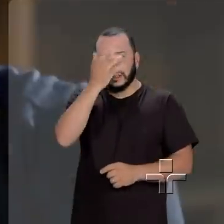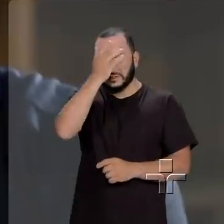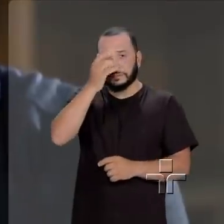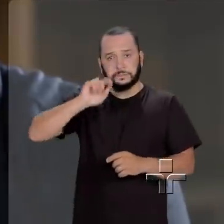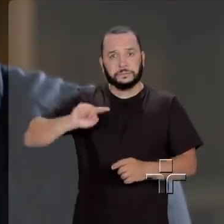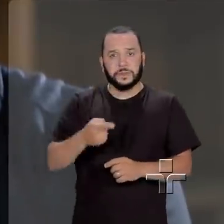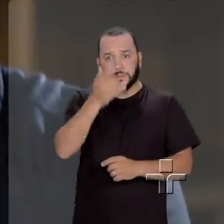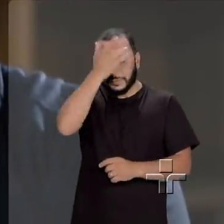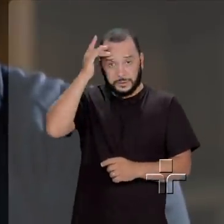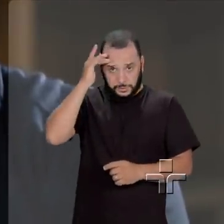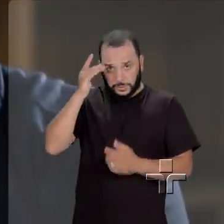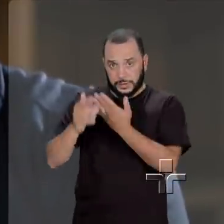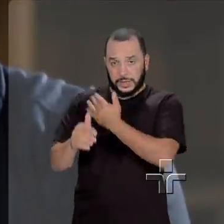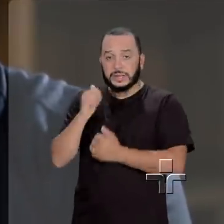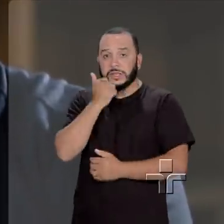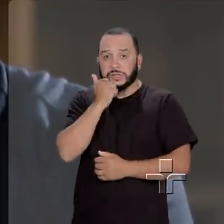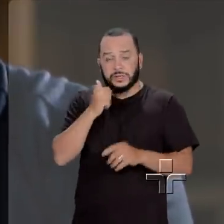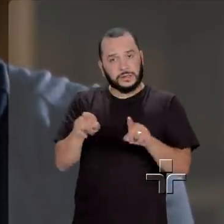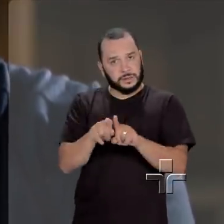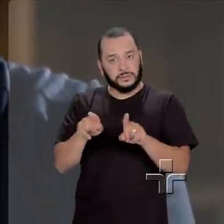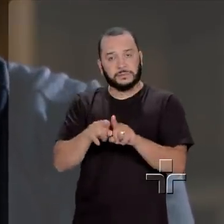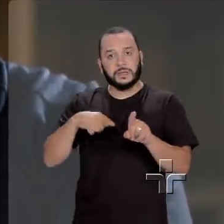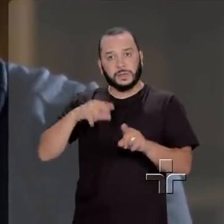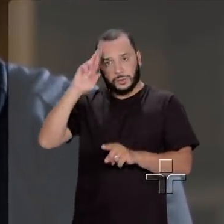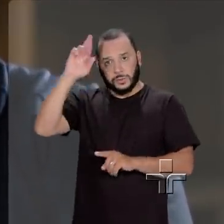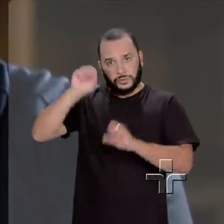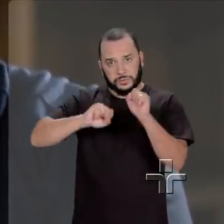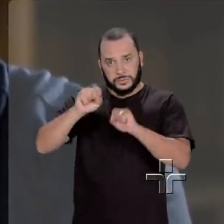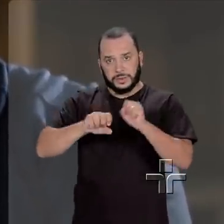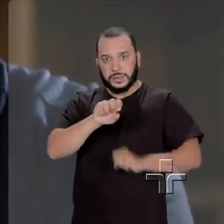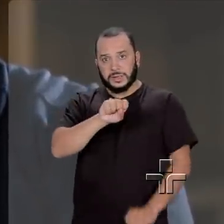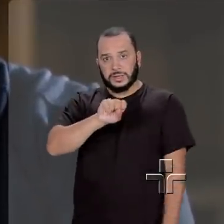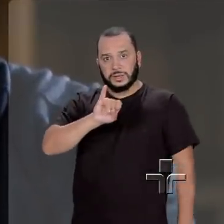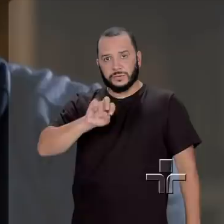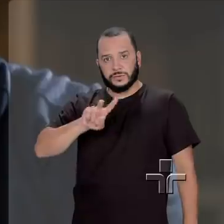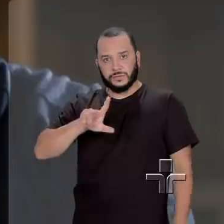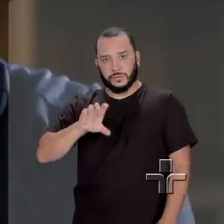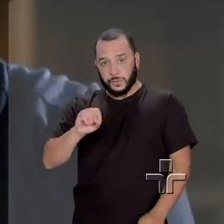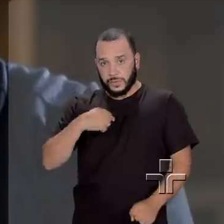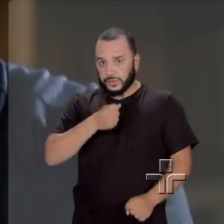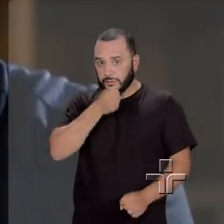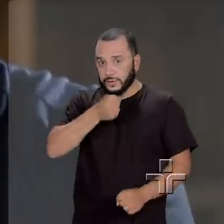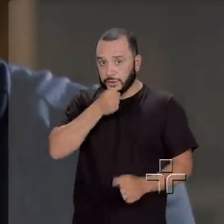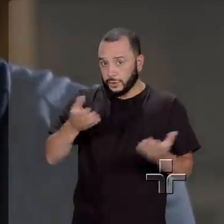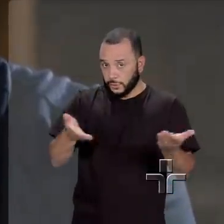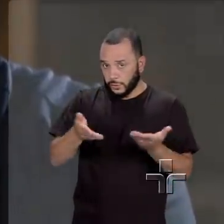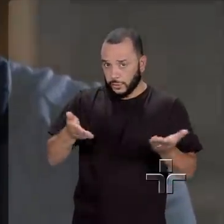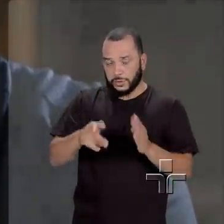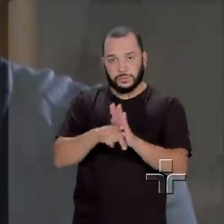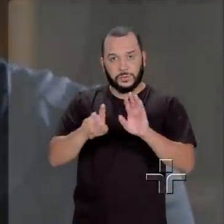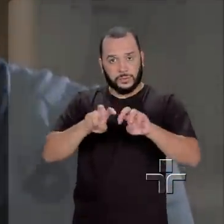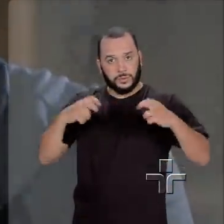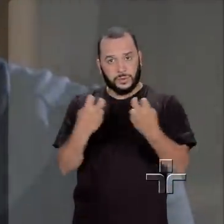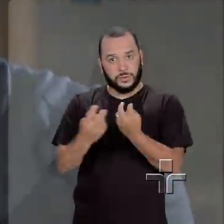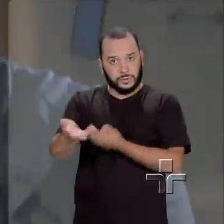pessoas. O cientista e empreendedor Silvio Meira é o entrevistado de hoje do Roda Viva.